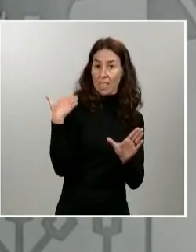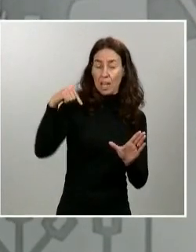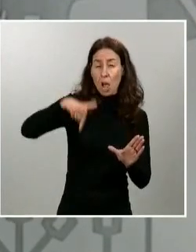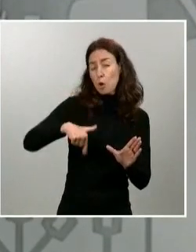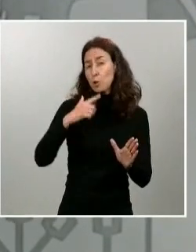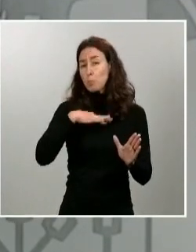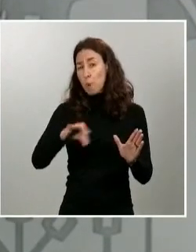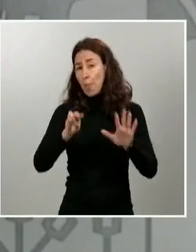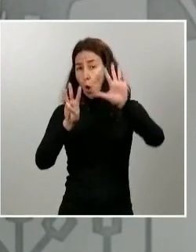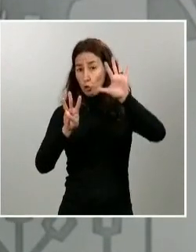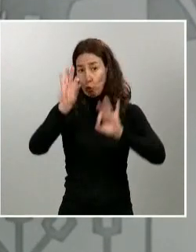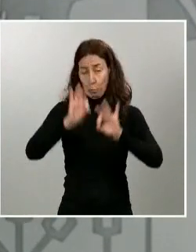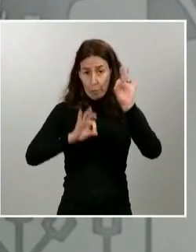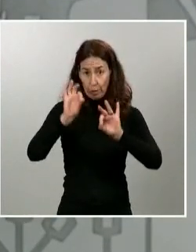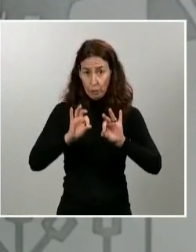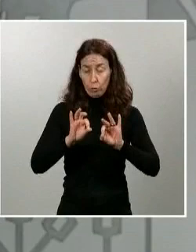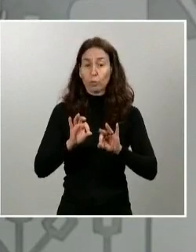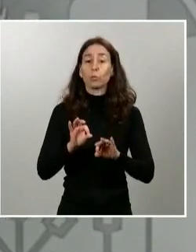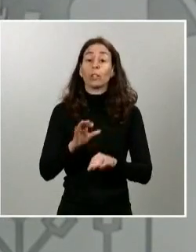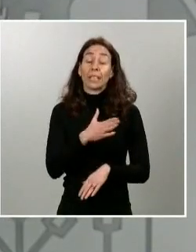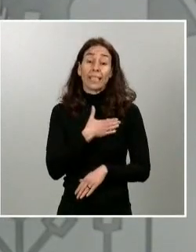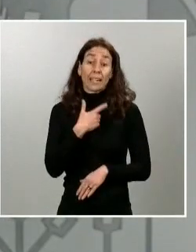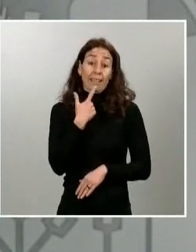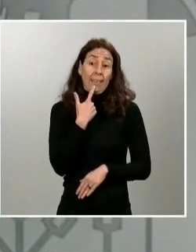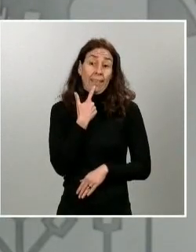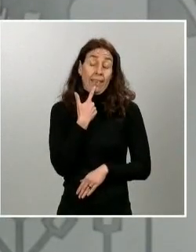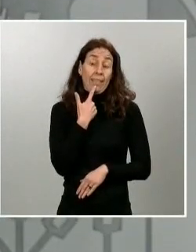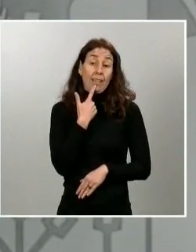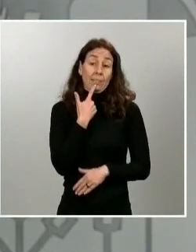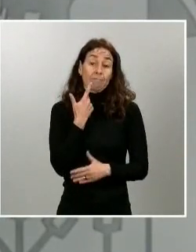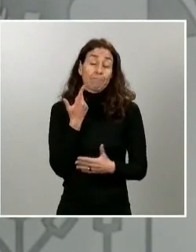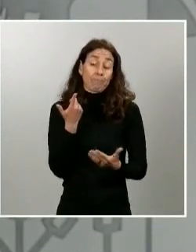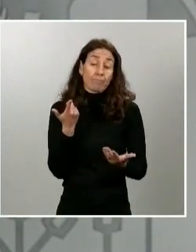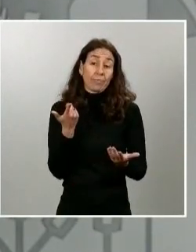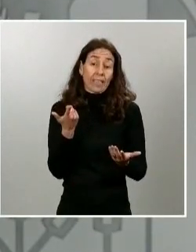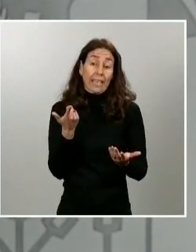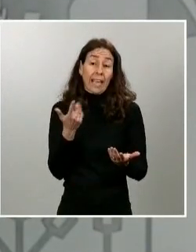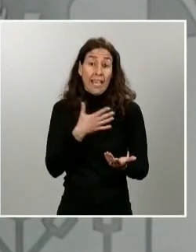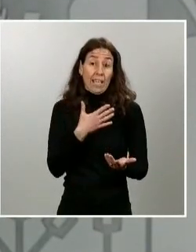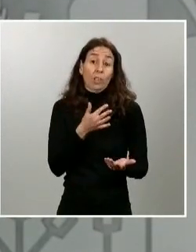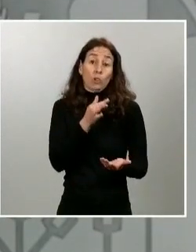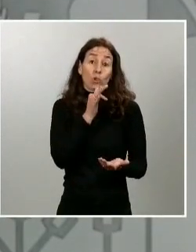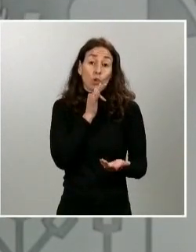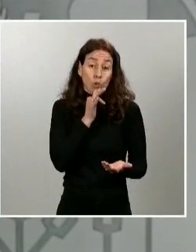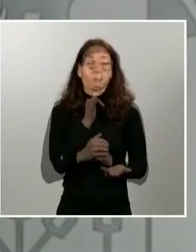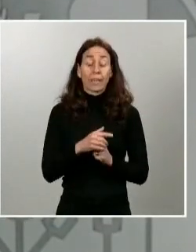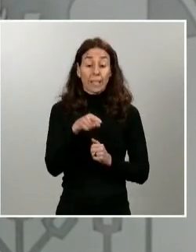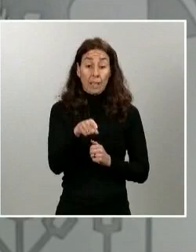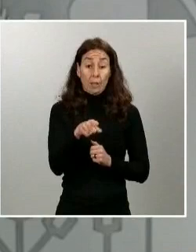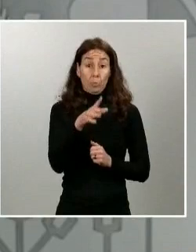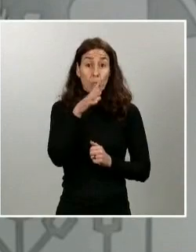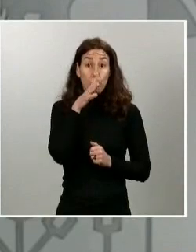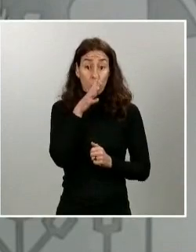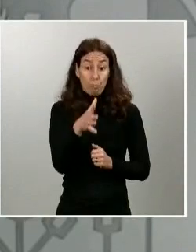novos casos nas últimas 24 horas 8,2 por cento a mais do que na terça-feira o número mais baixo dos últimos